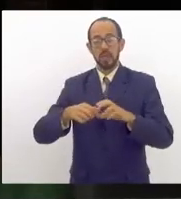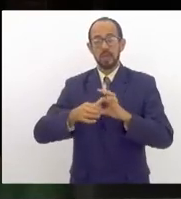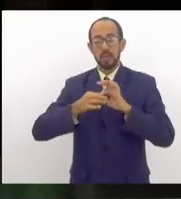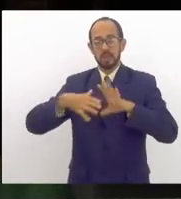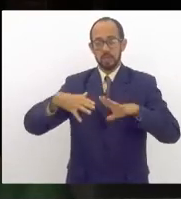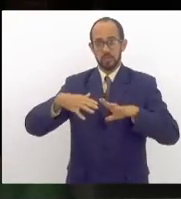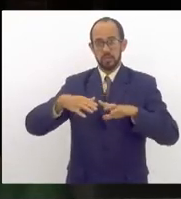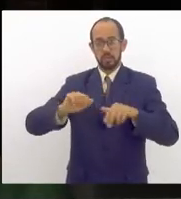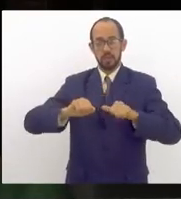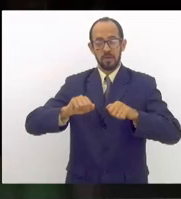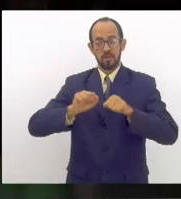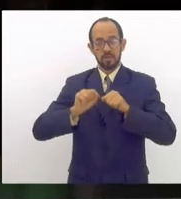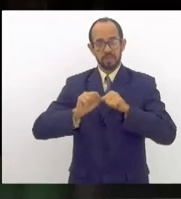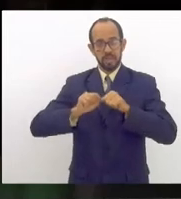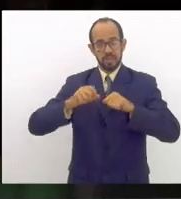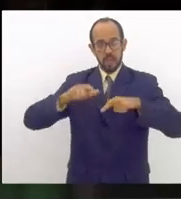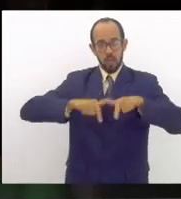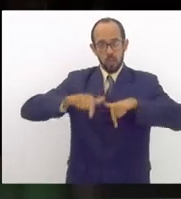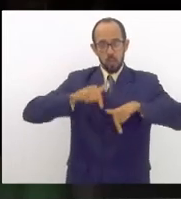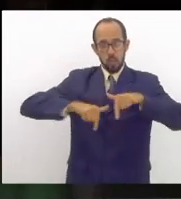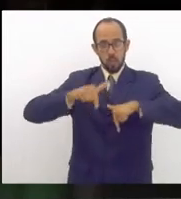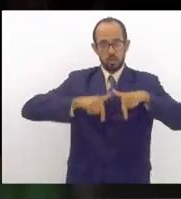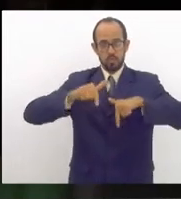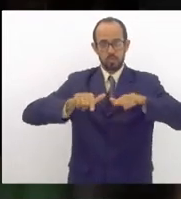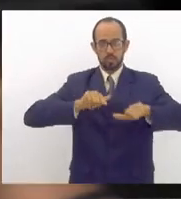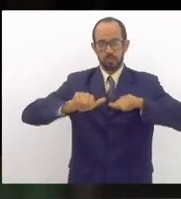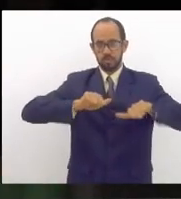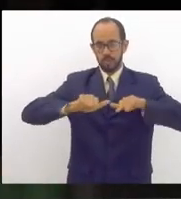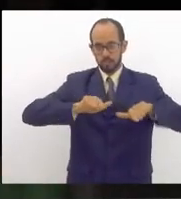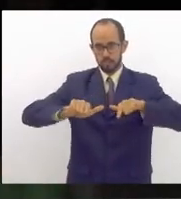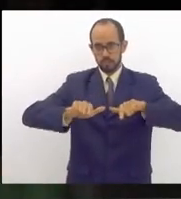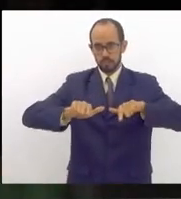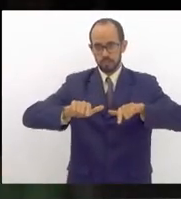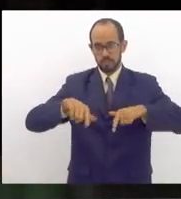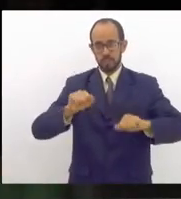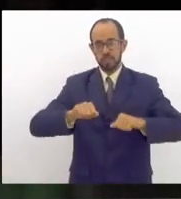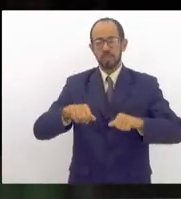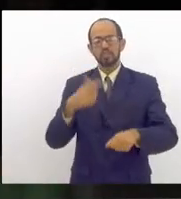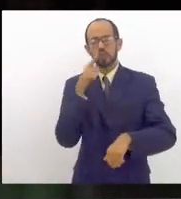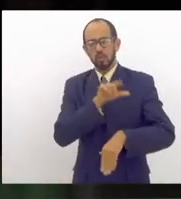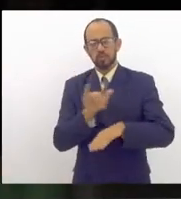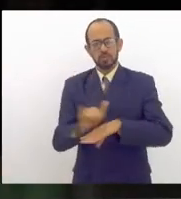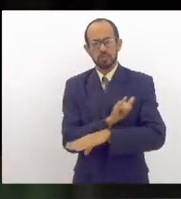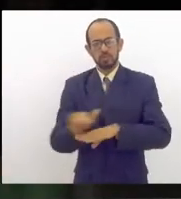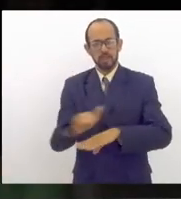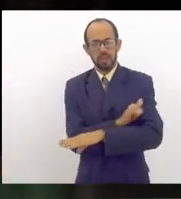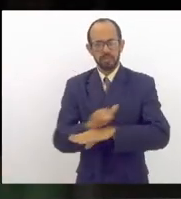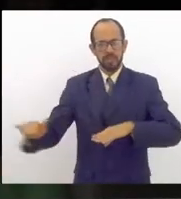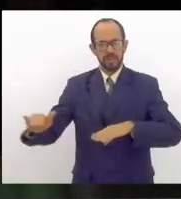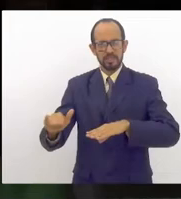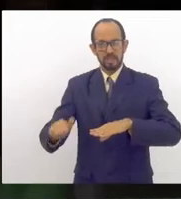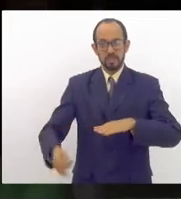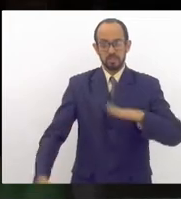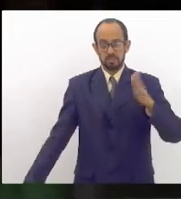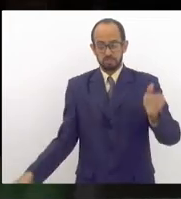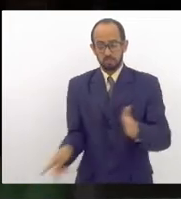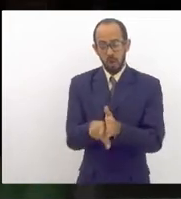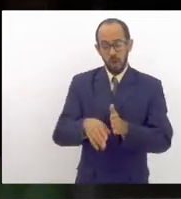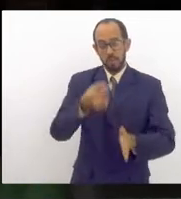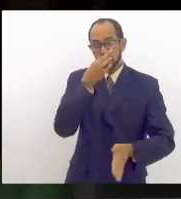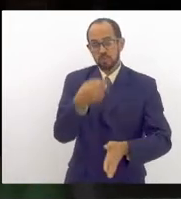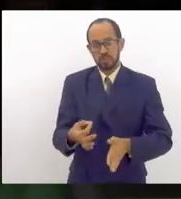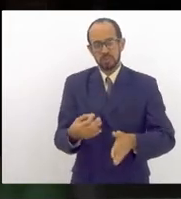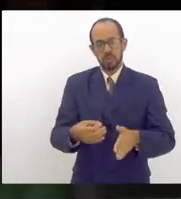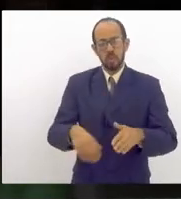mas também trazer para essa casa uma afirmação de um projeto político alternativo vindo do de baixo essa é uma